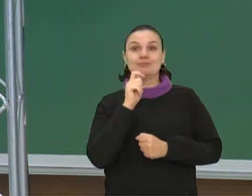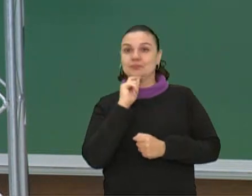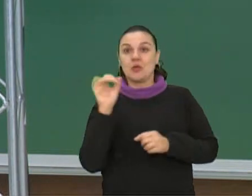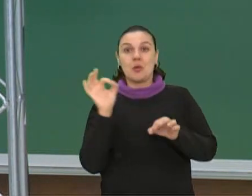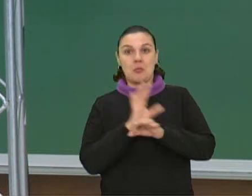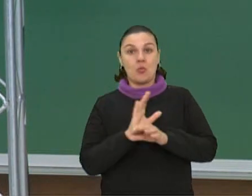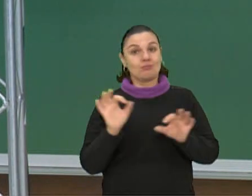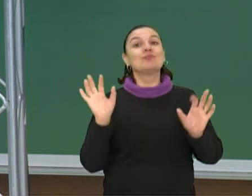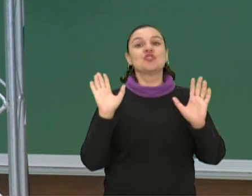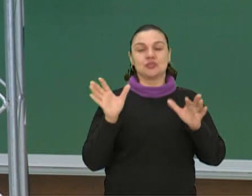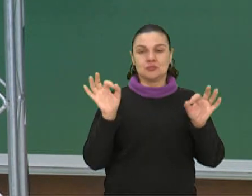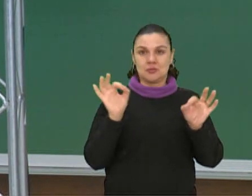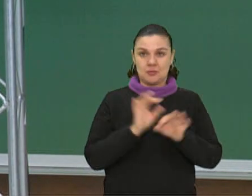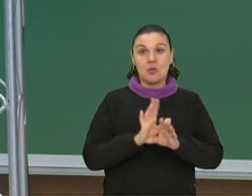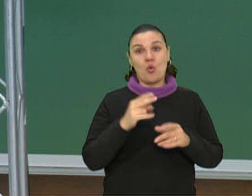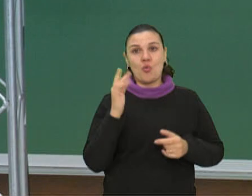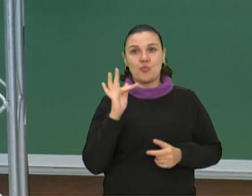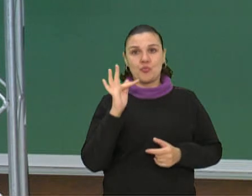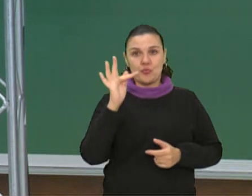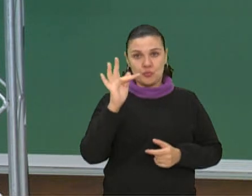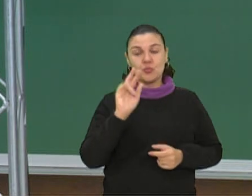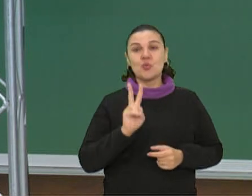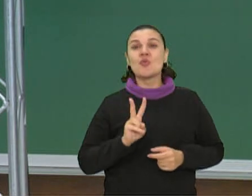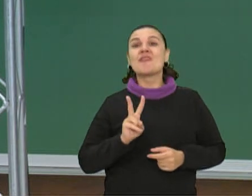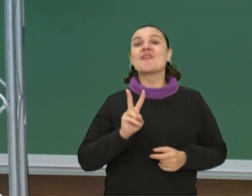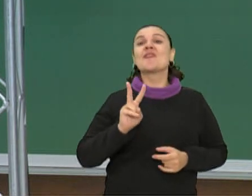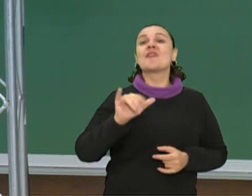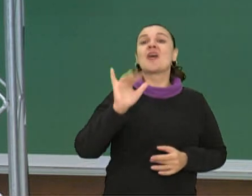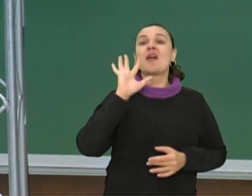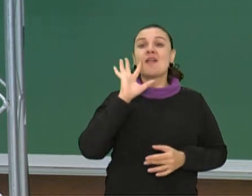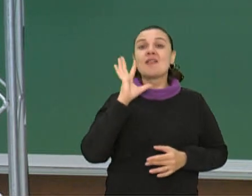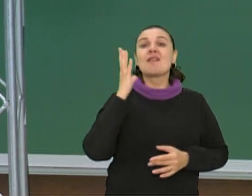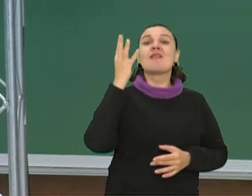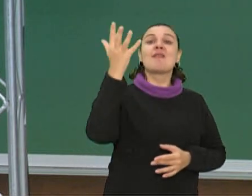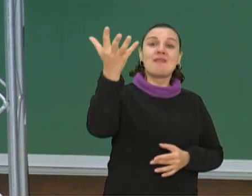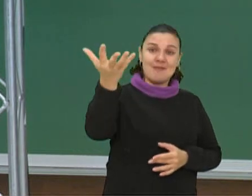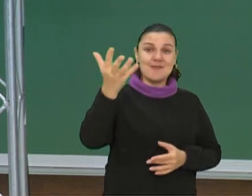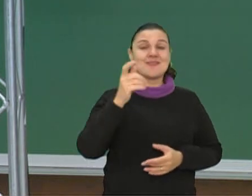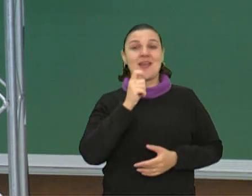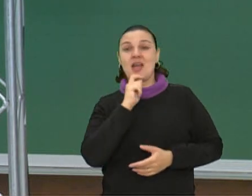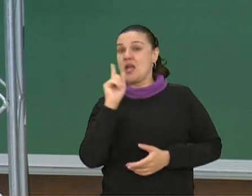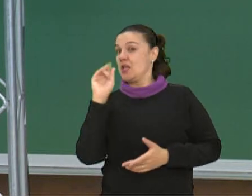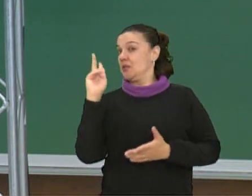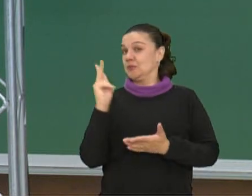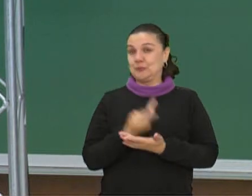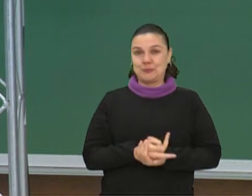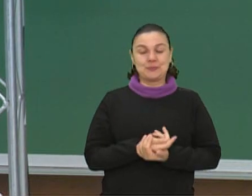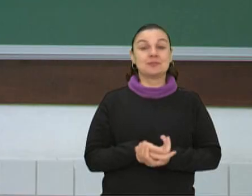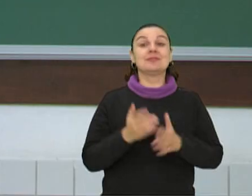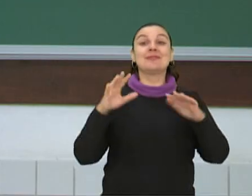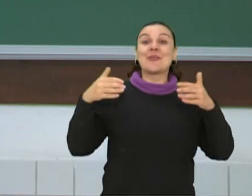momento futuro, que indica acontecimentos que serão realizados ou ainda vão se realizar.